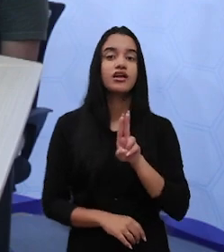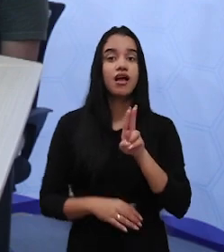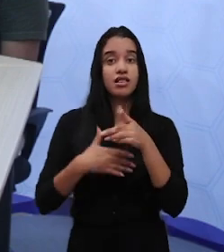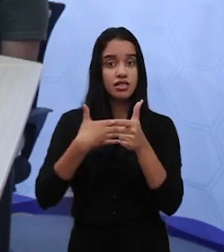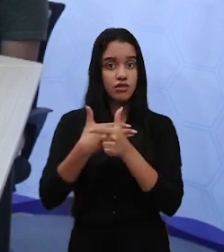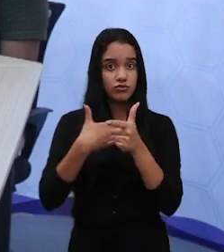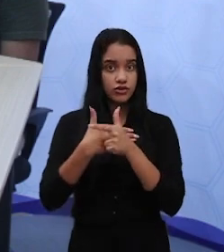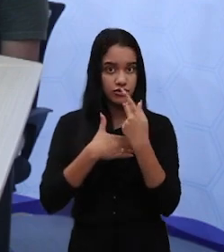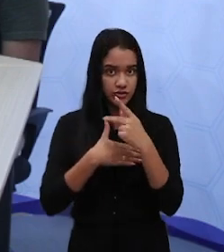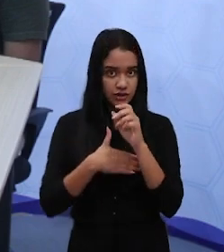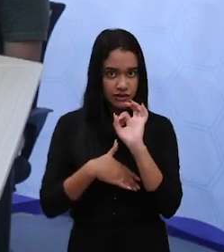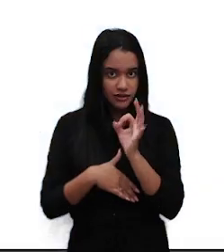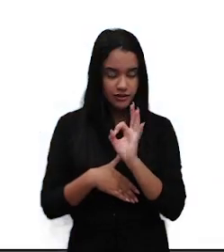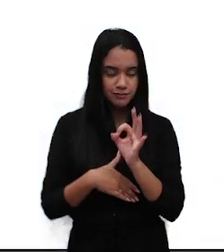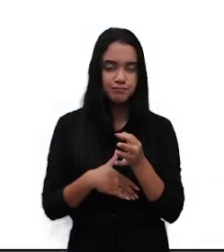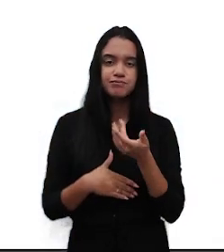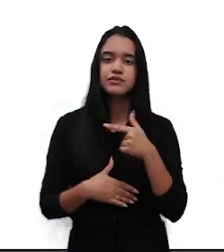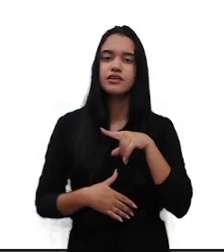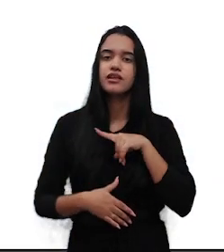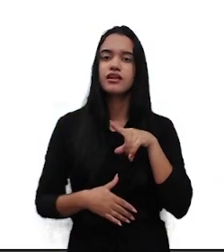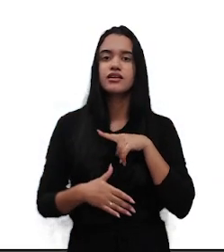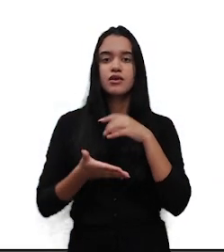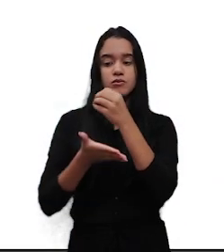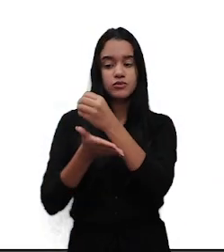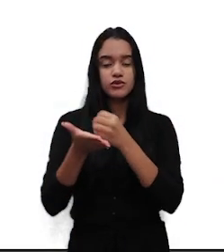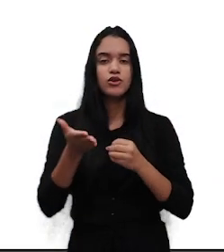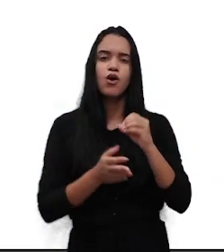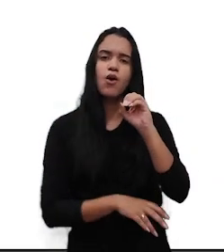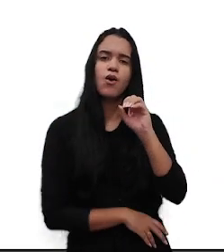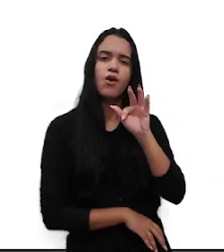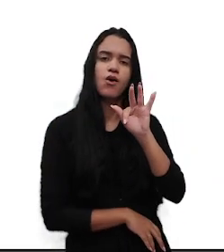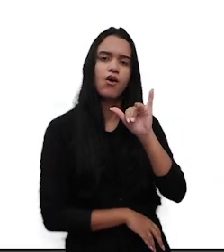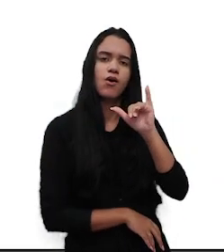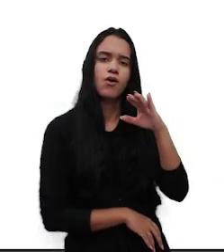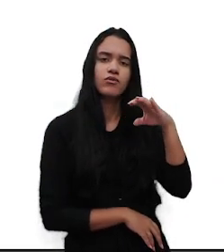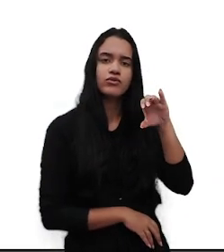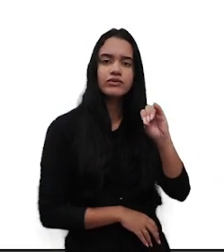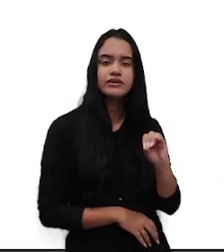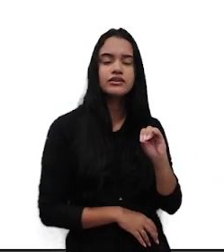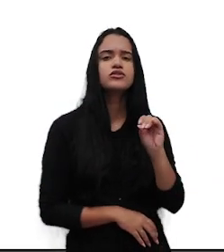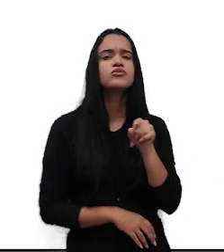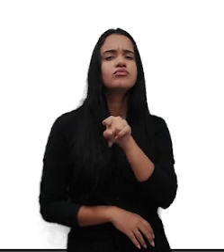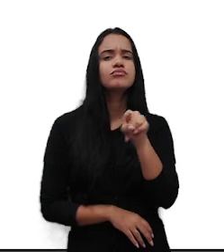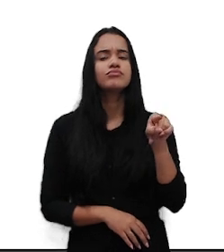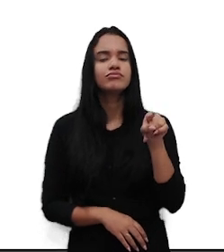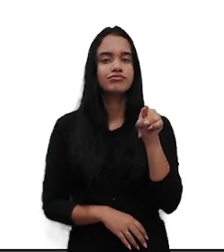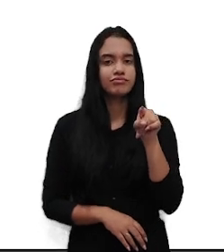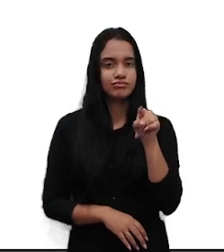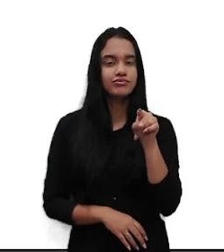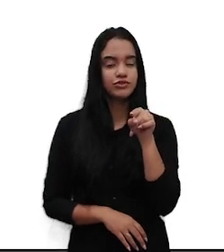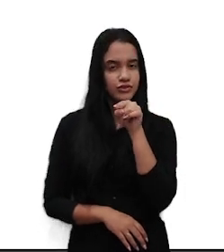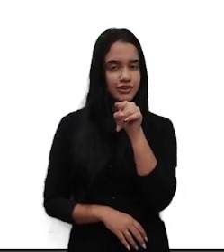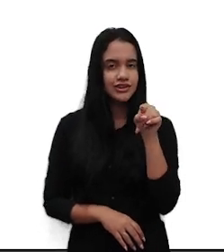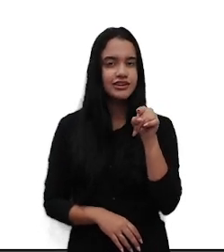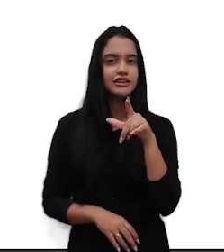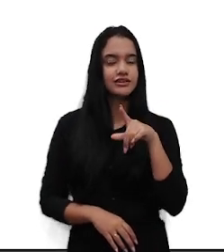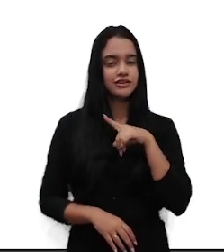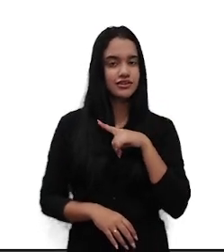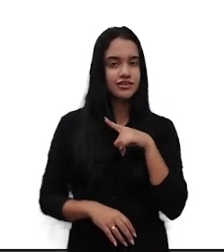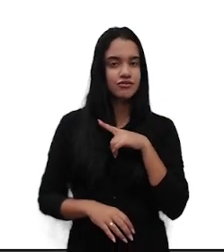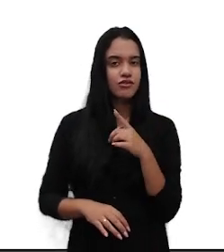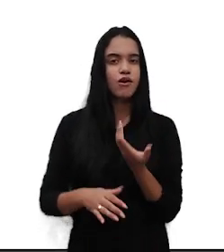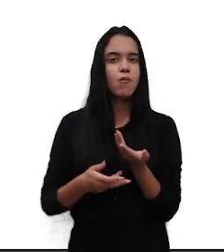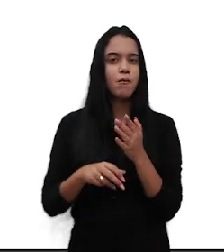de vocês, Temos aqui o ofício. O que é um ofício, Quando vocês tiverem condições